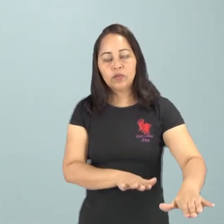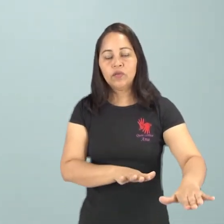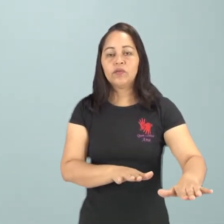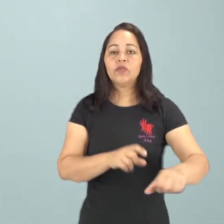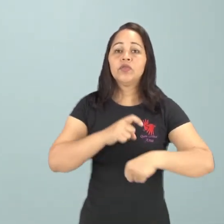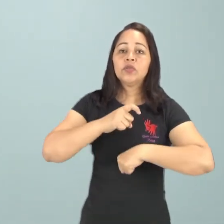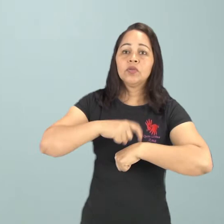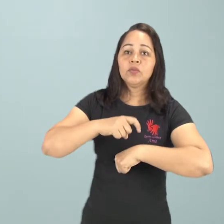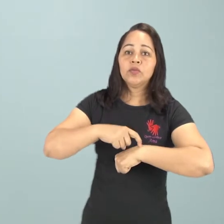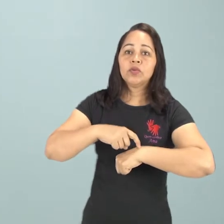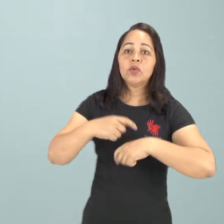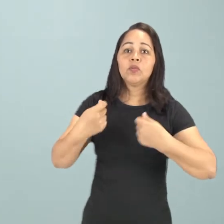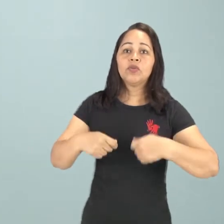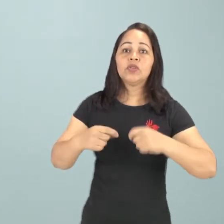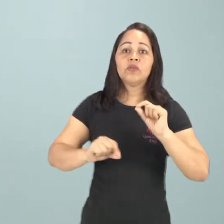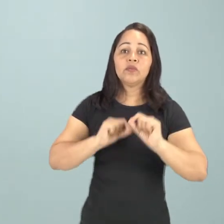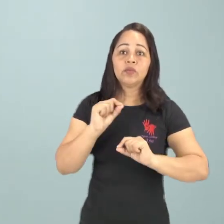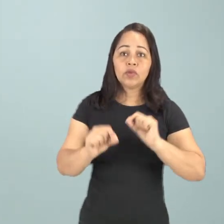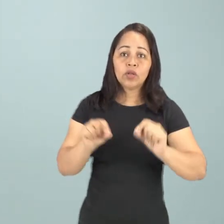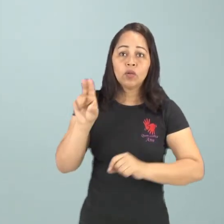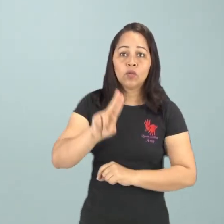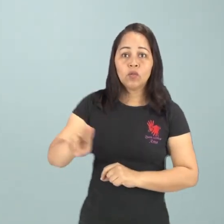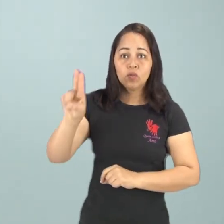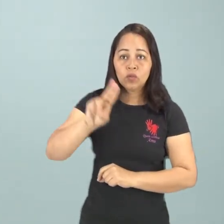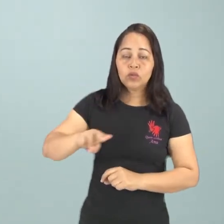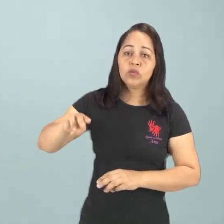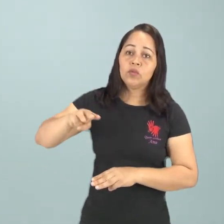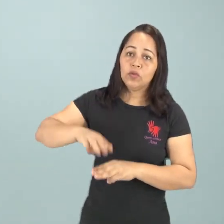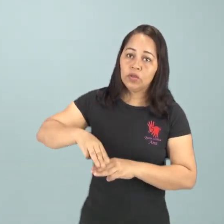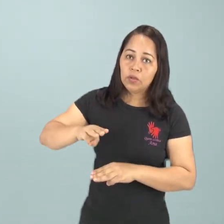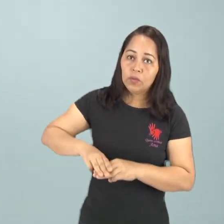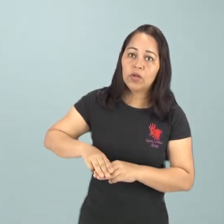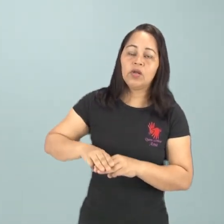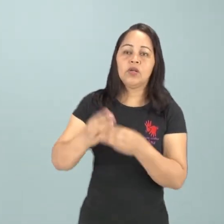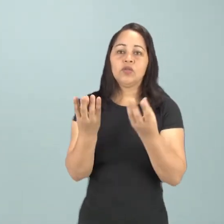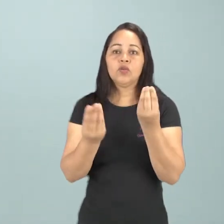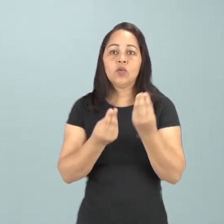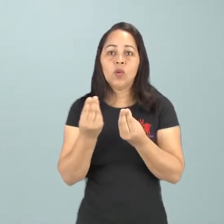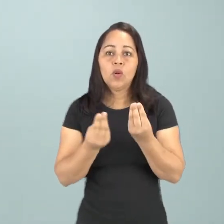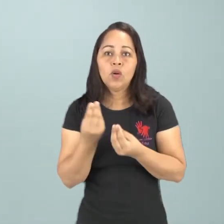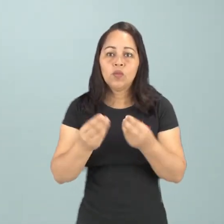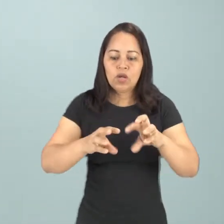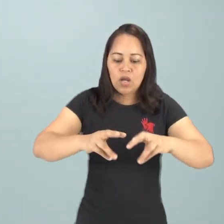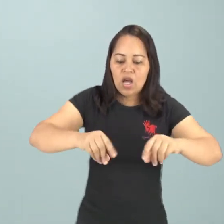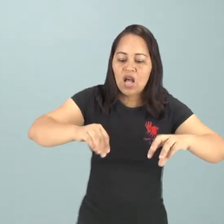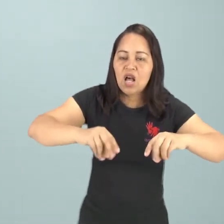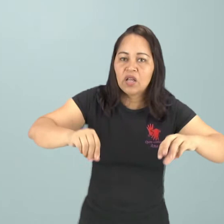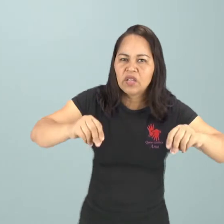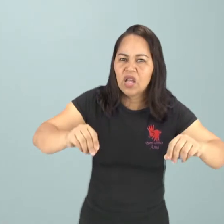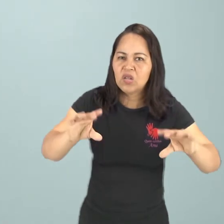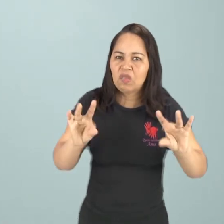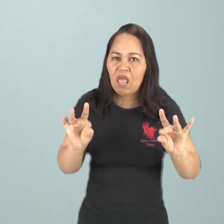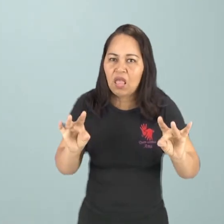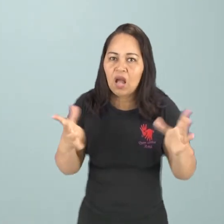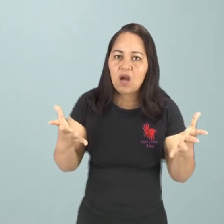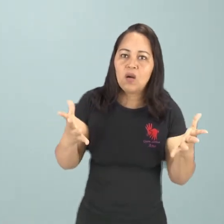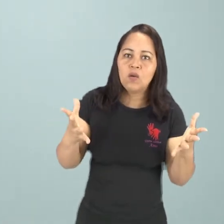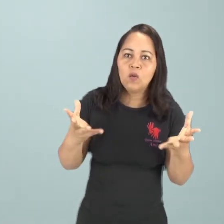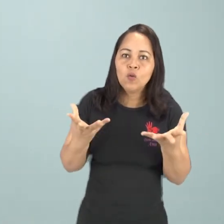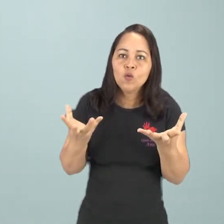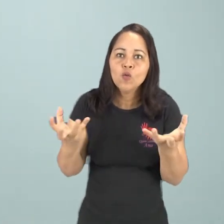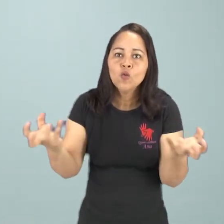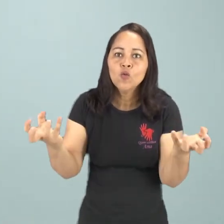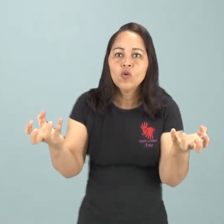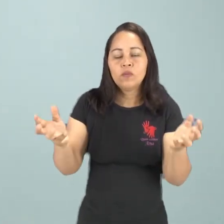dava o uso da geometria, com as mensurações de terra, as construções de pequenas